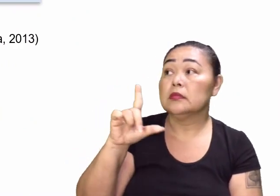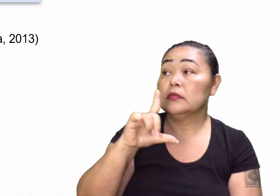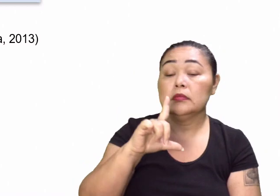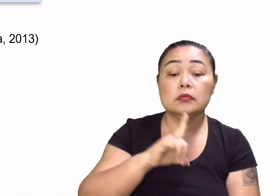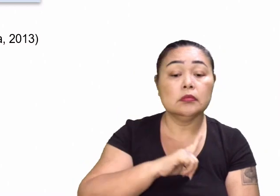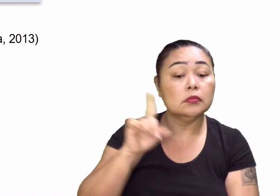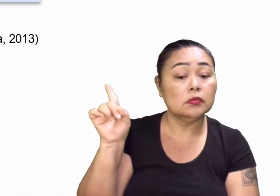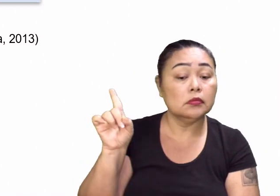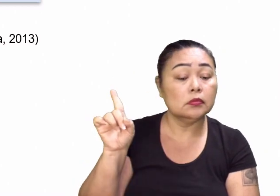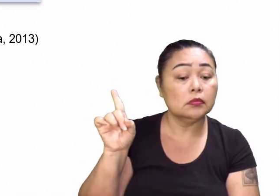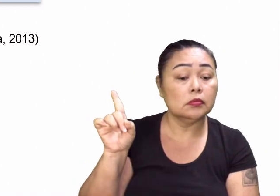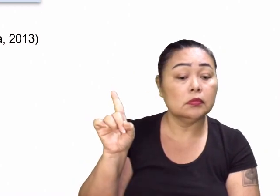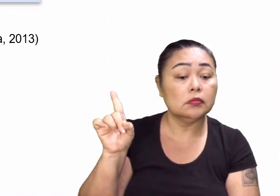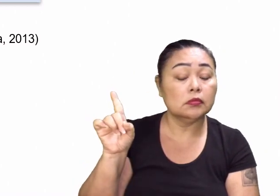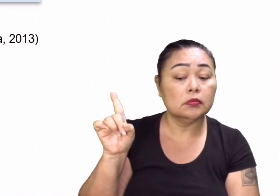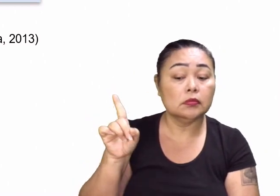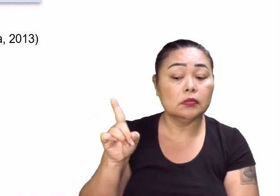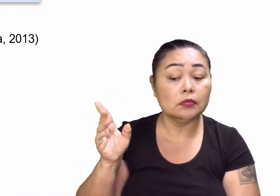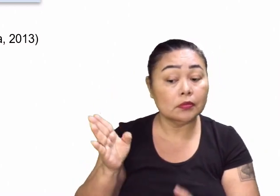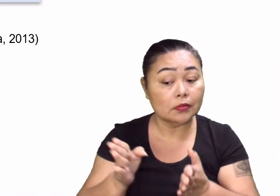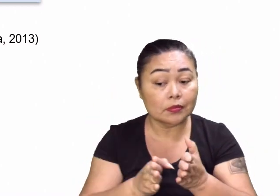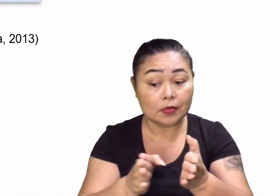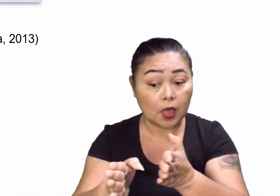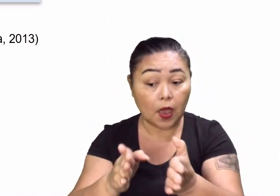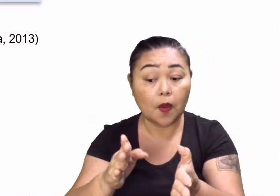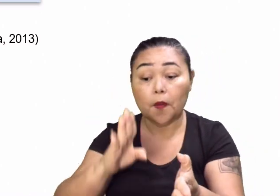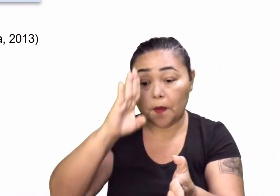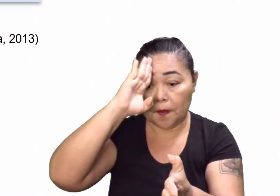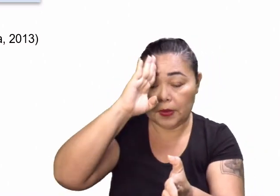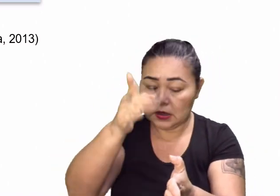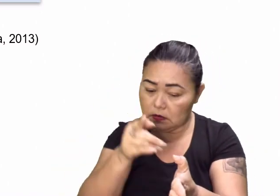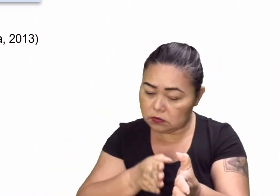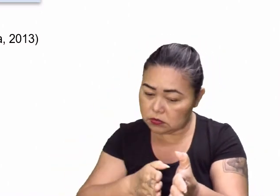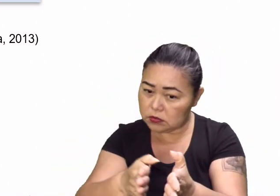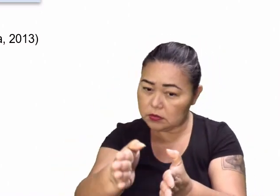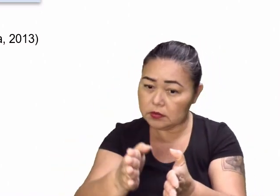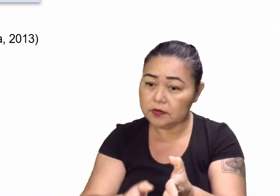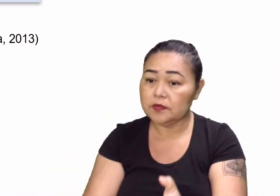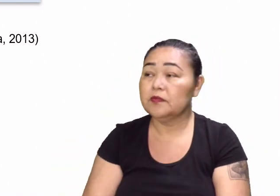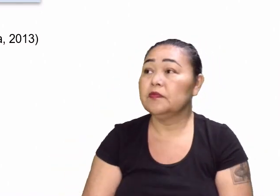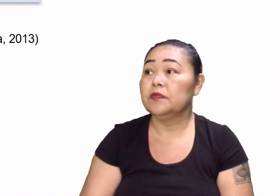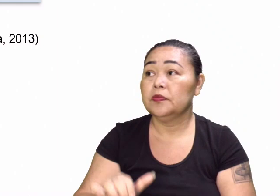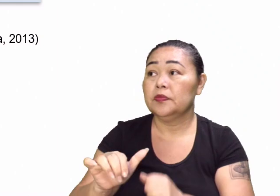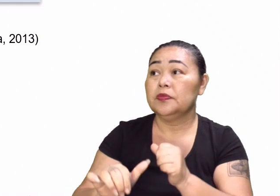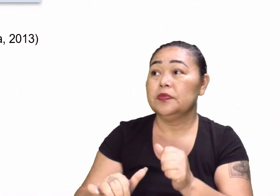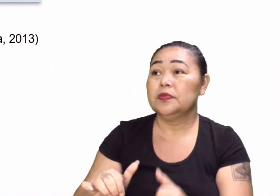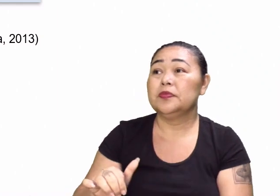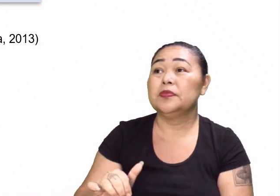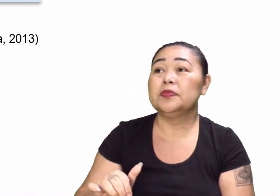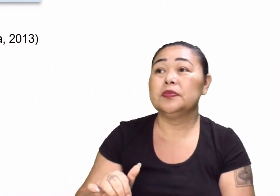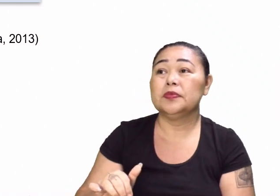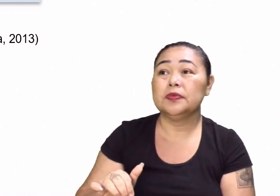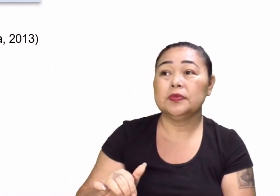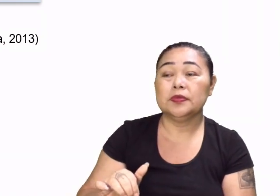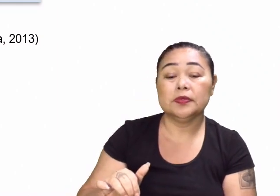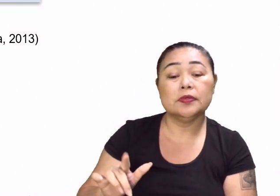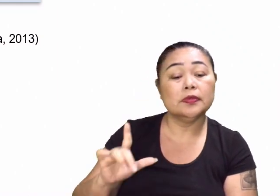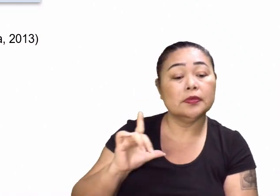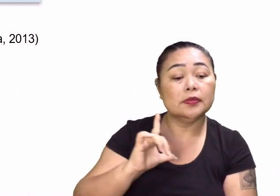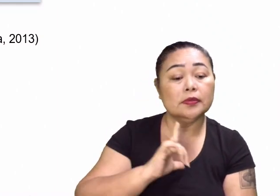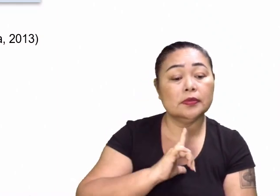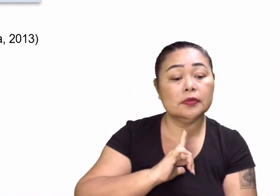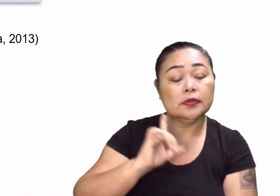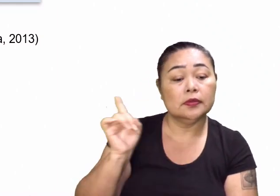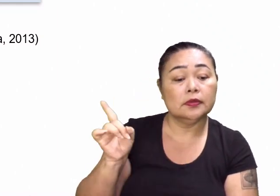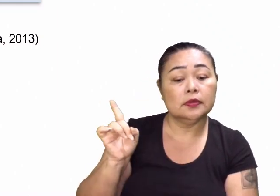a bacia do Paraná, que tem como rio principal. Eu vou trocar aqui da canetinha, tá, professor Jorge? Tá. Agora eu tenho aqui